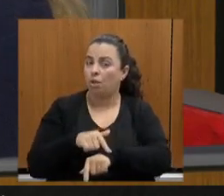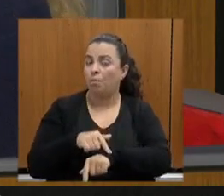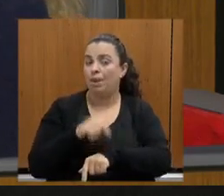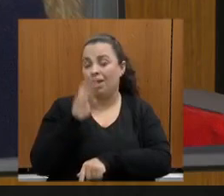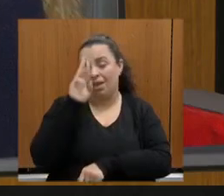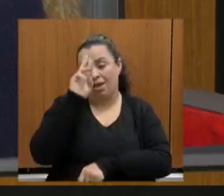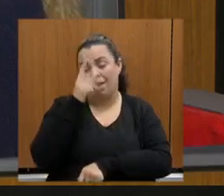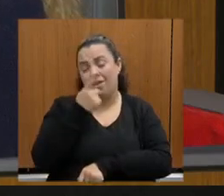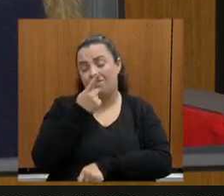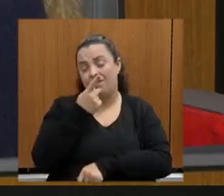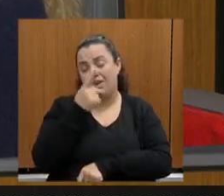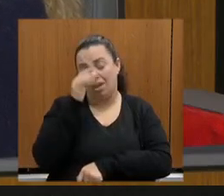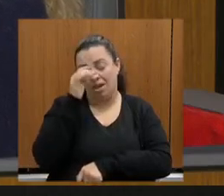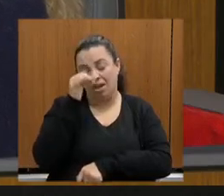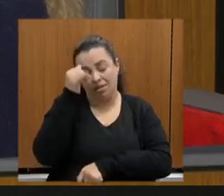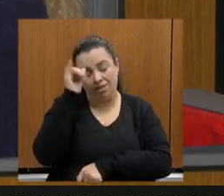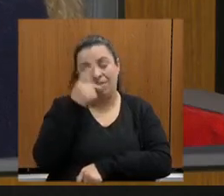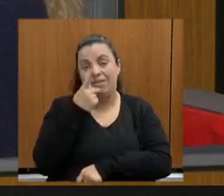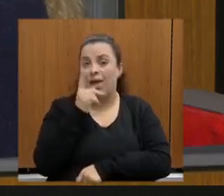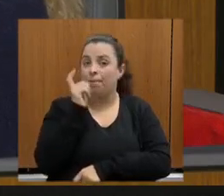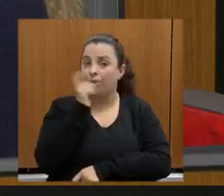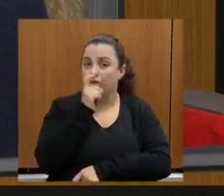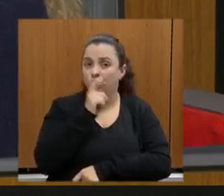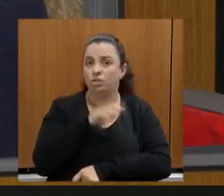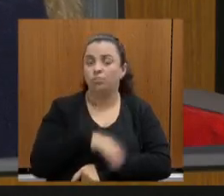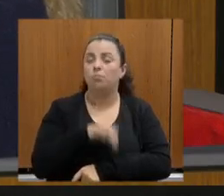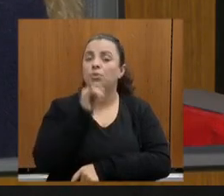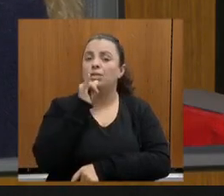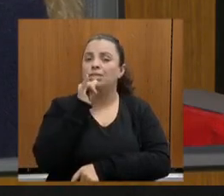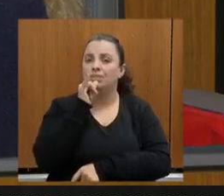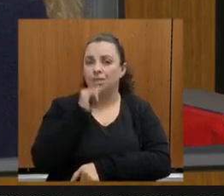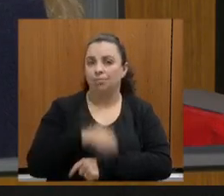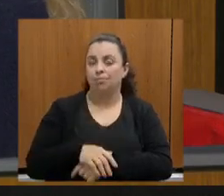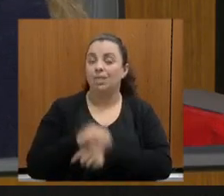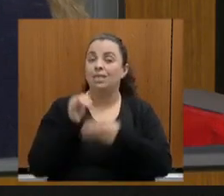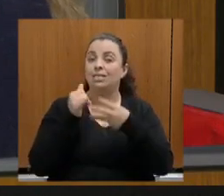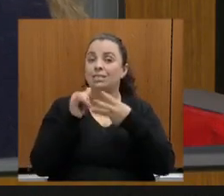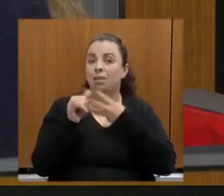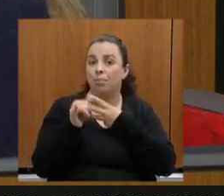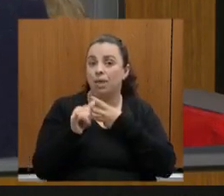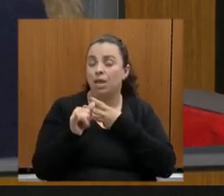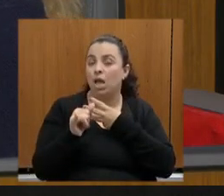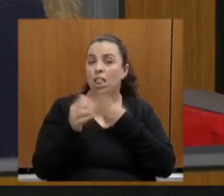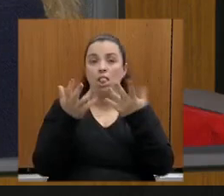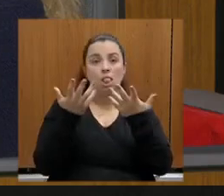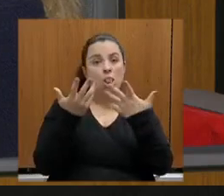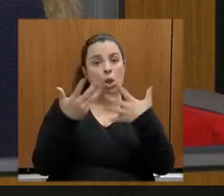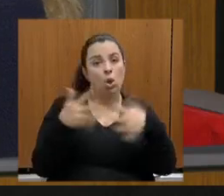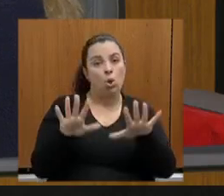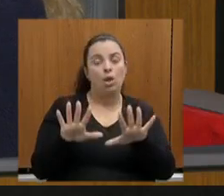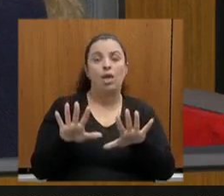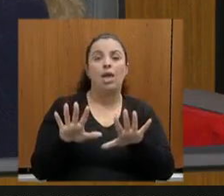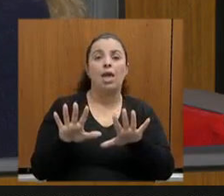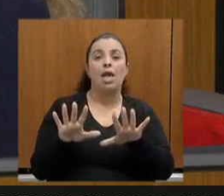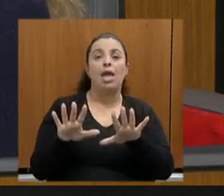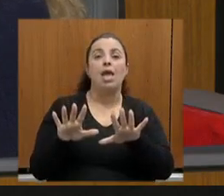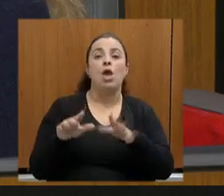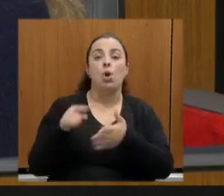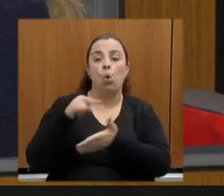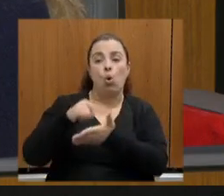mentiras Cemig recusa renovar concessão de usinas